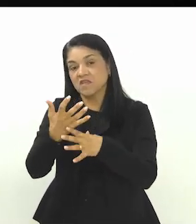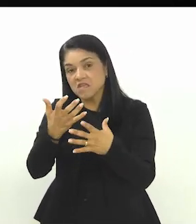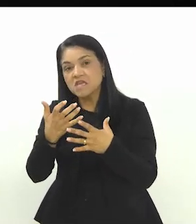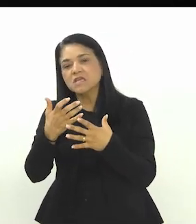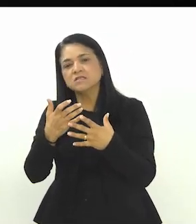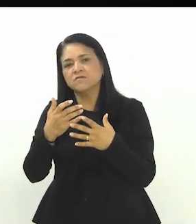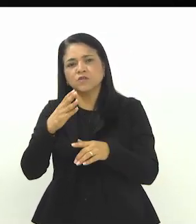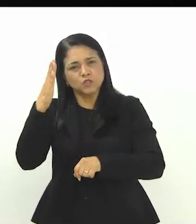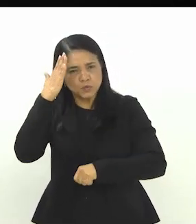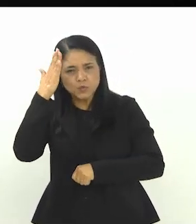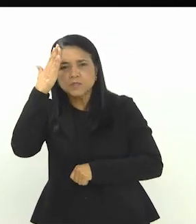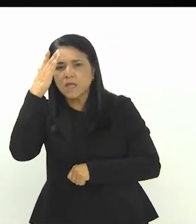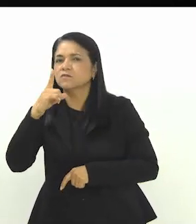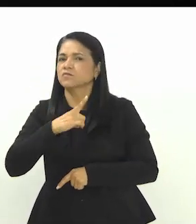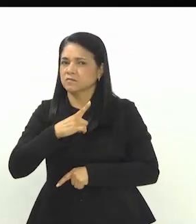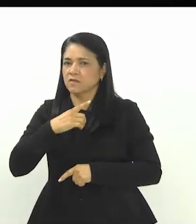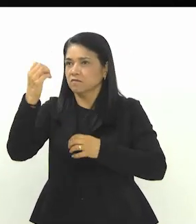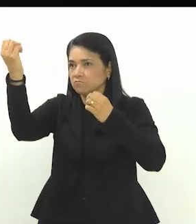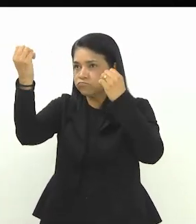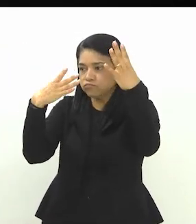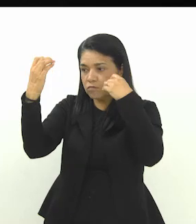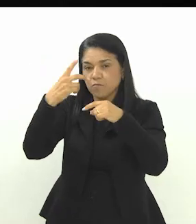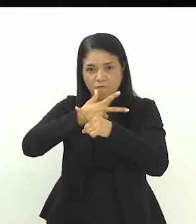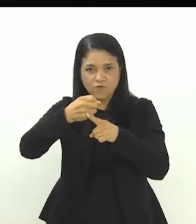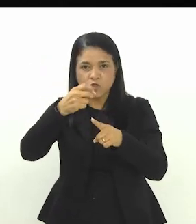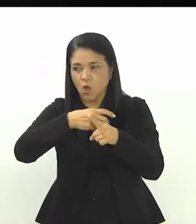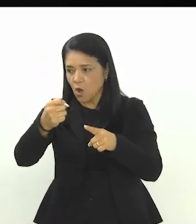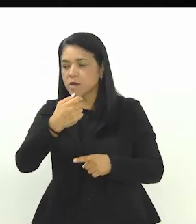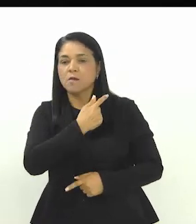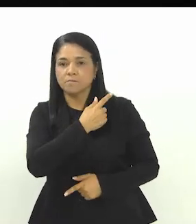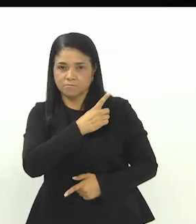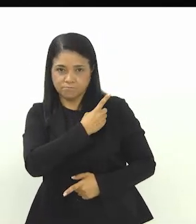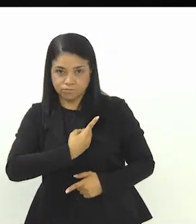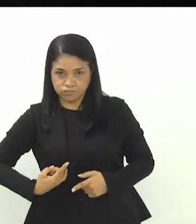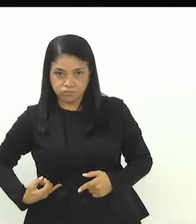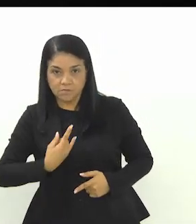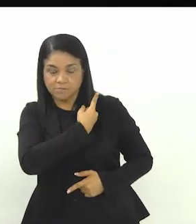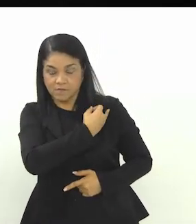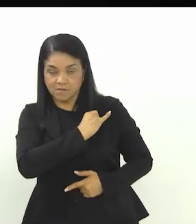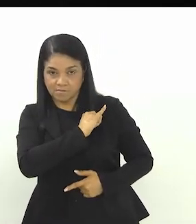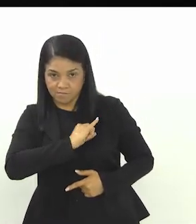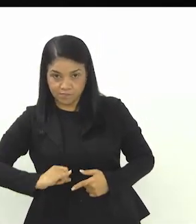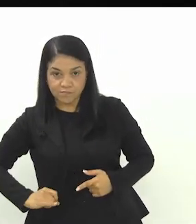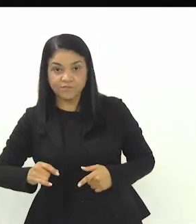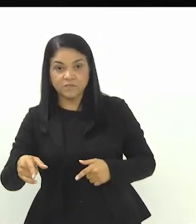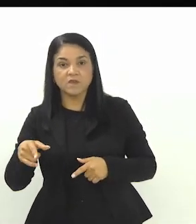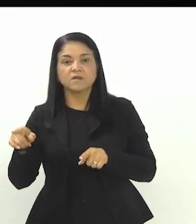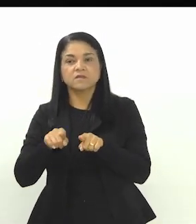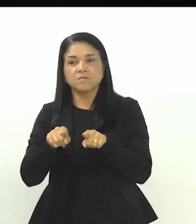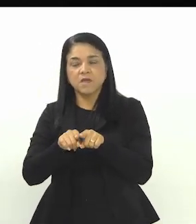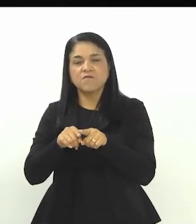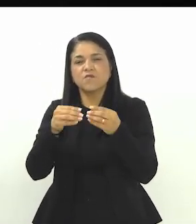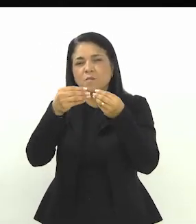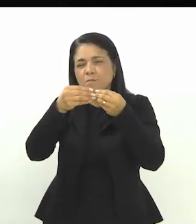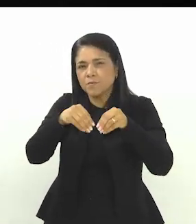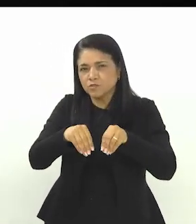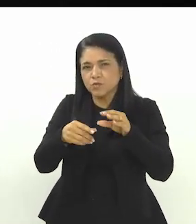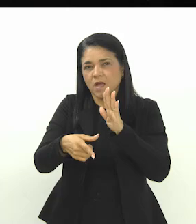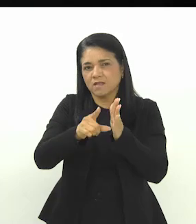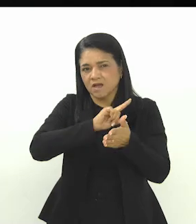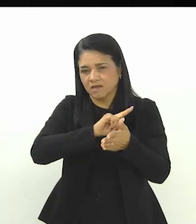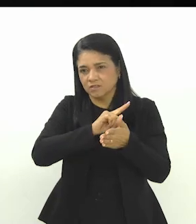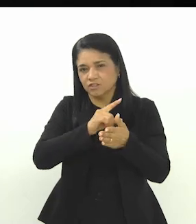e foi um grande sucesso. E foi mesmo. Estou falando da Imperatriz Leopoldinense, com o queridíssimo Leandro Vieira. Verdade. Que parece que